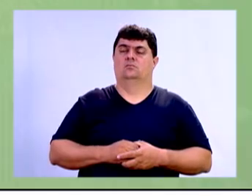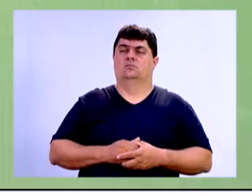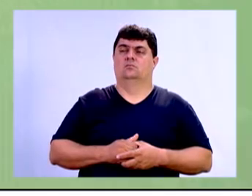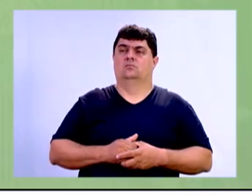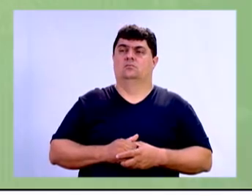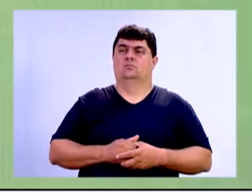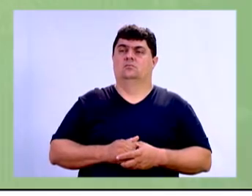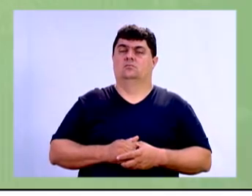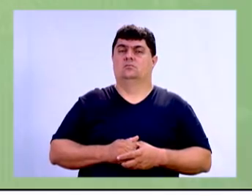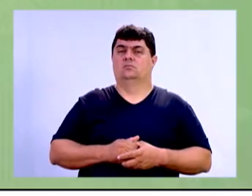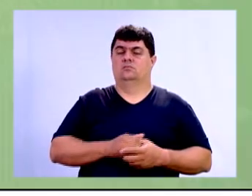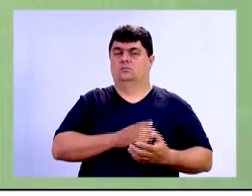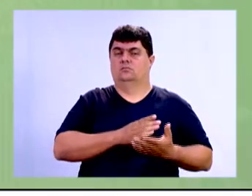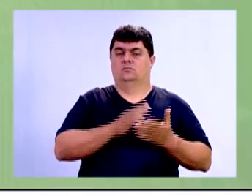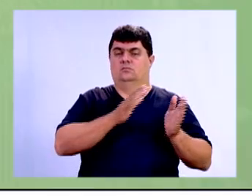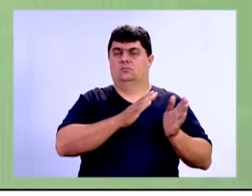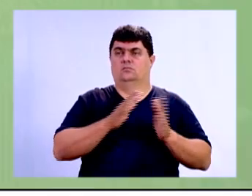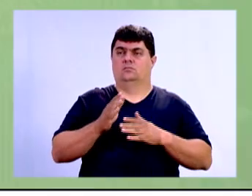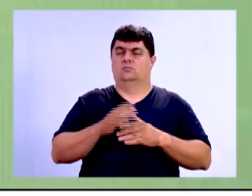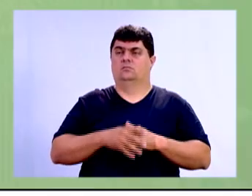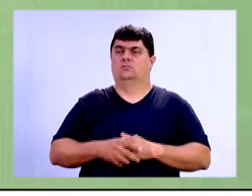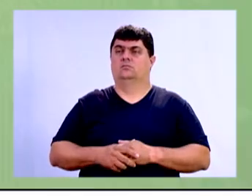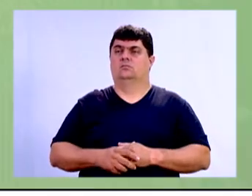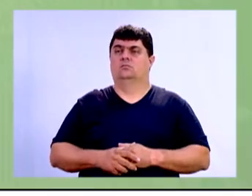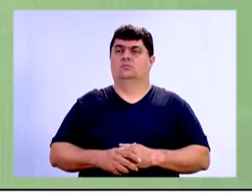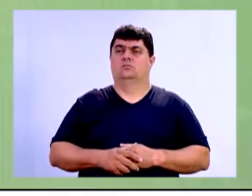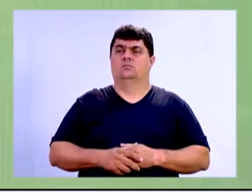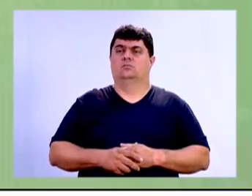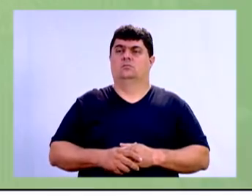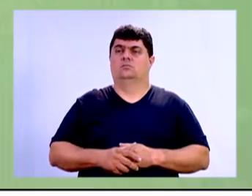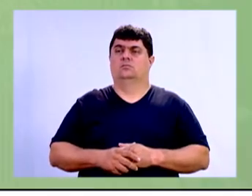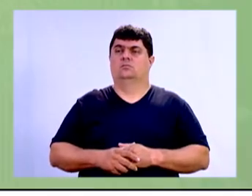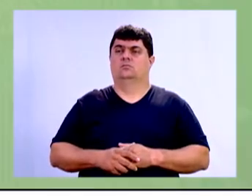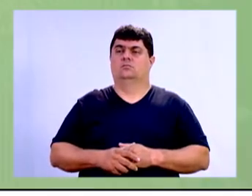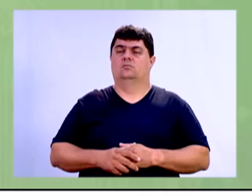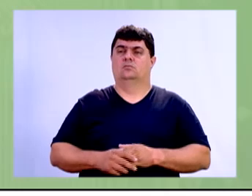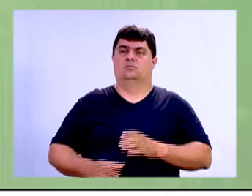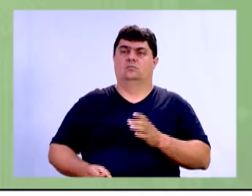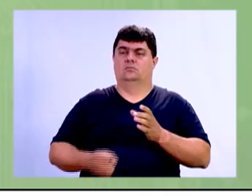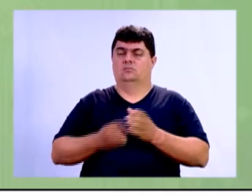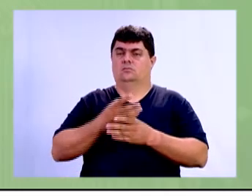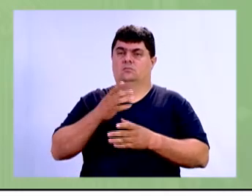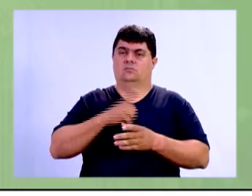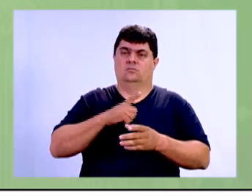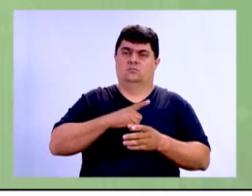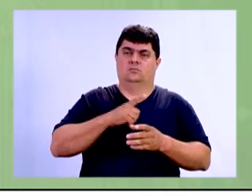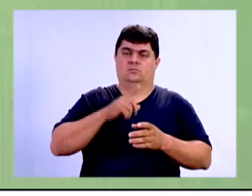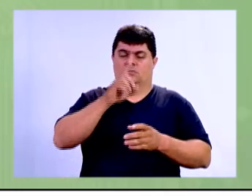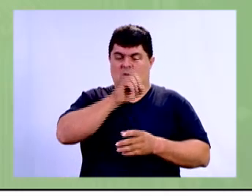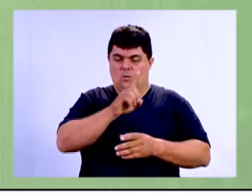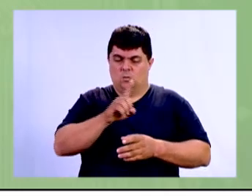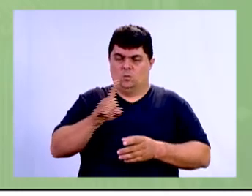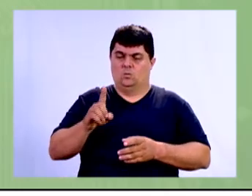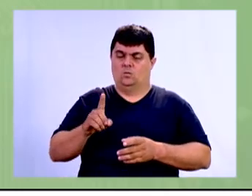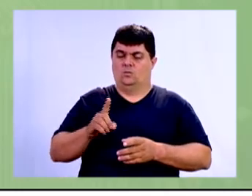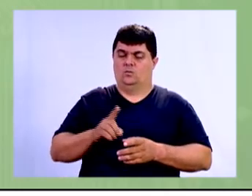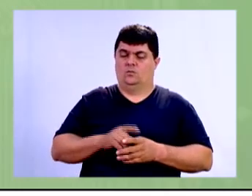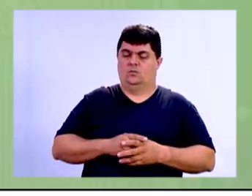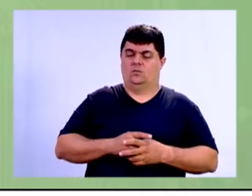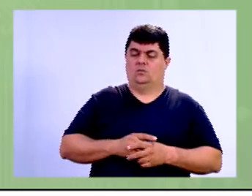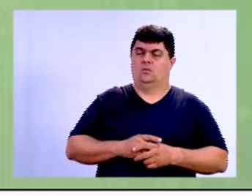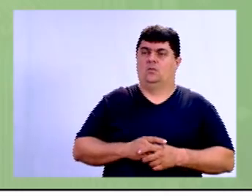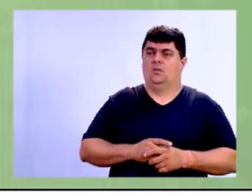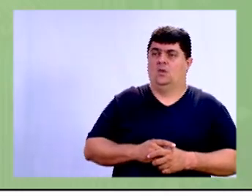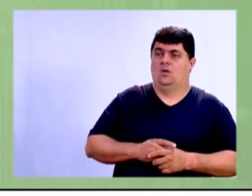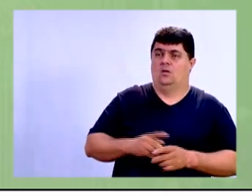Então, vamos lá, gente. Vai fazendo nosso sistema agora, né? Eu criei os clientes aqui um a um. E logo depois,